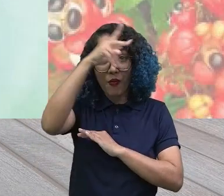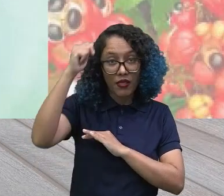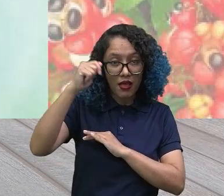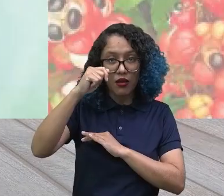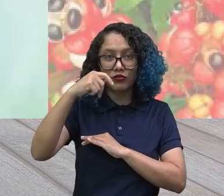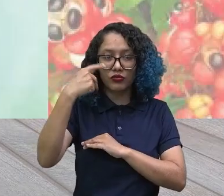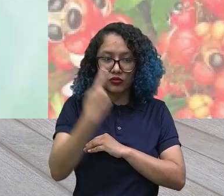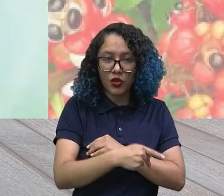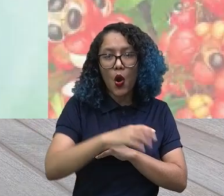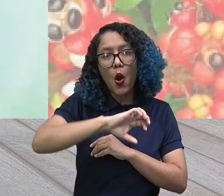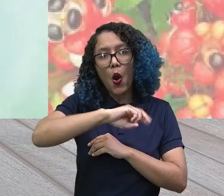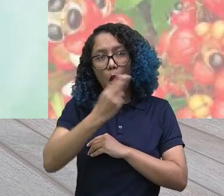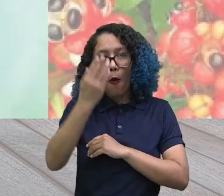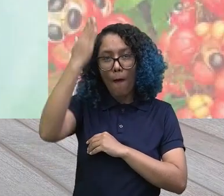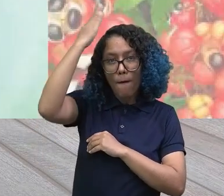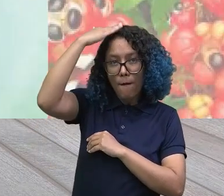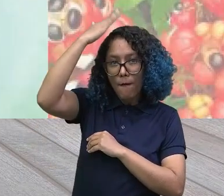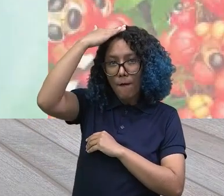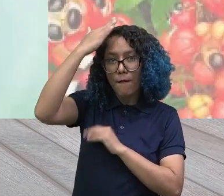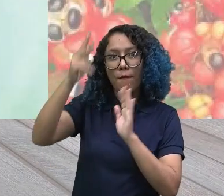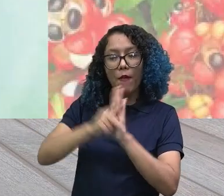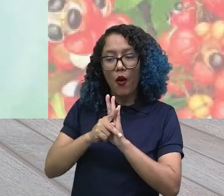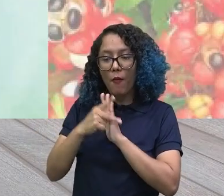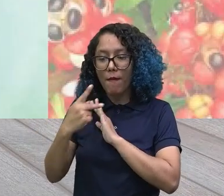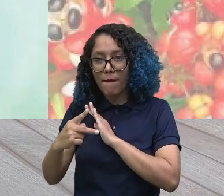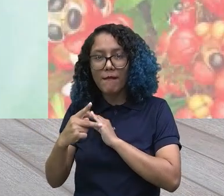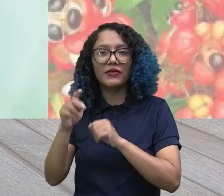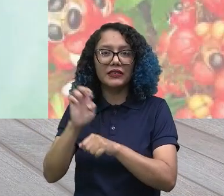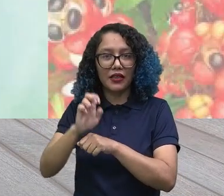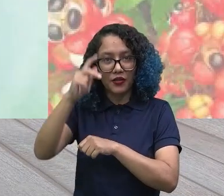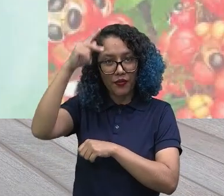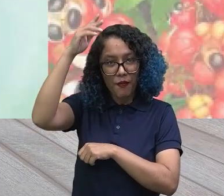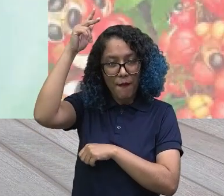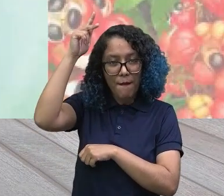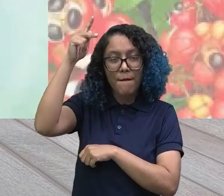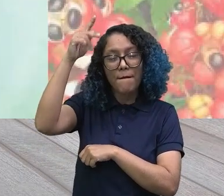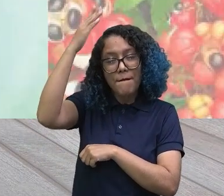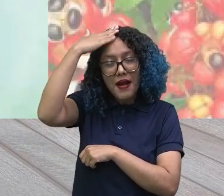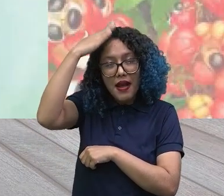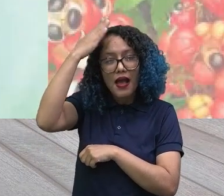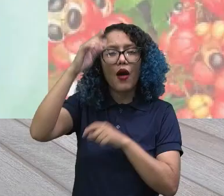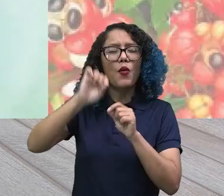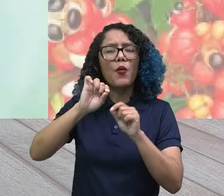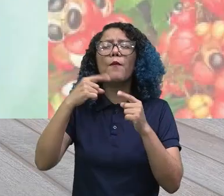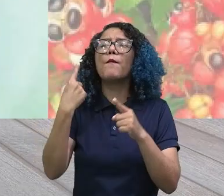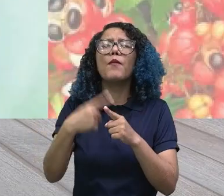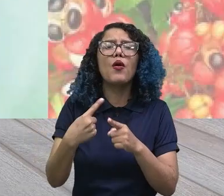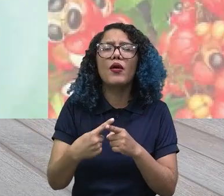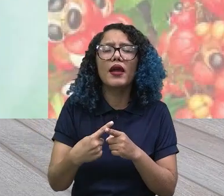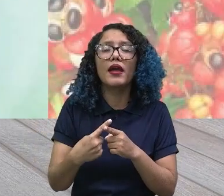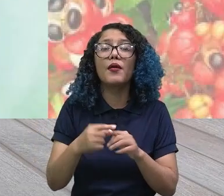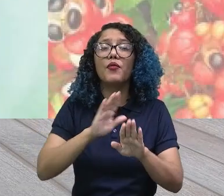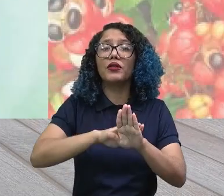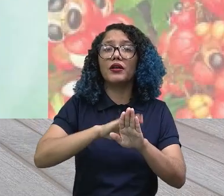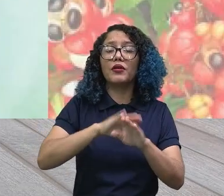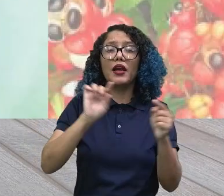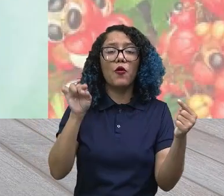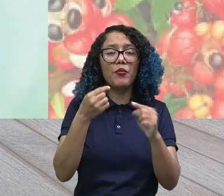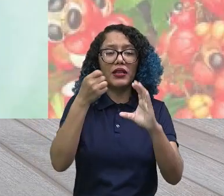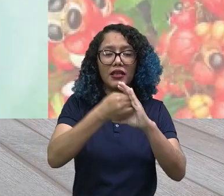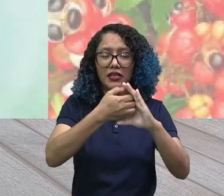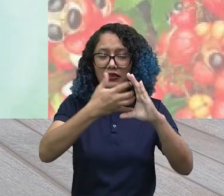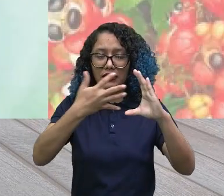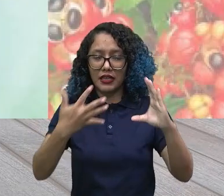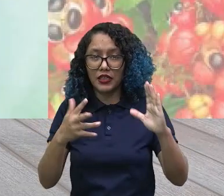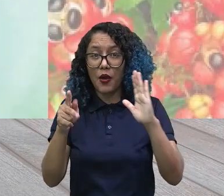estou me identificando ali através de características que acabam se distinguindo, né? De quem é